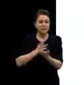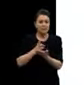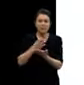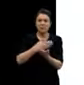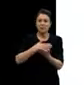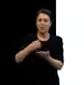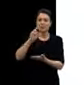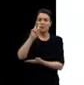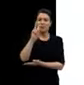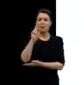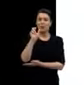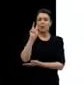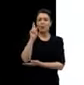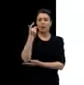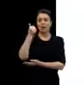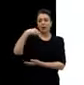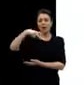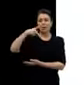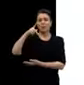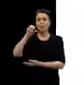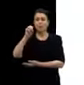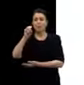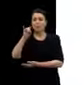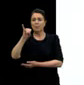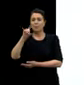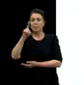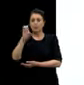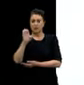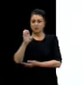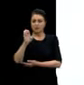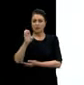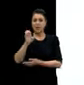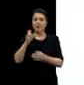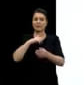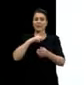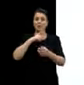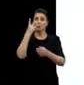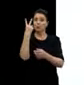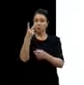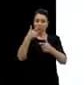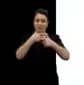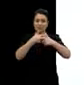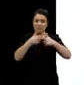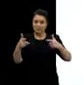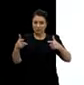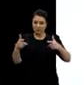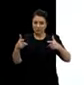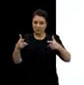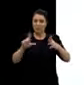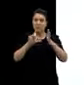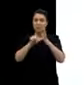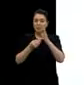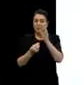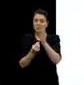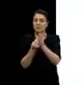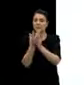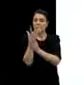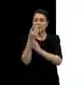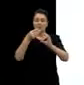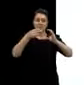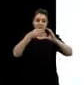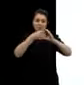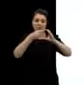células 2N vão sofrer duas divisões, que o final da divisão vai originar